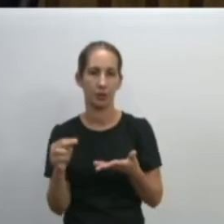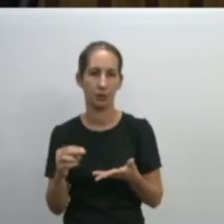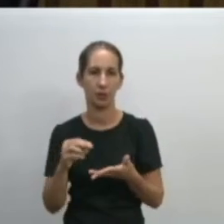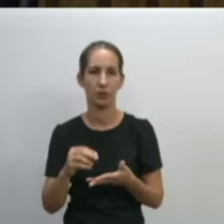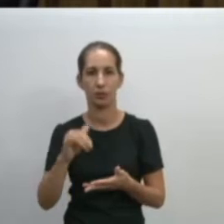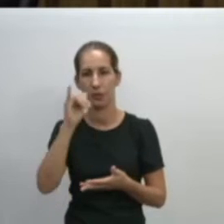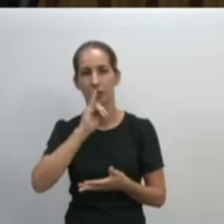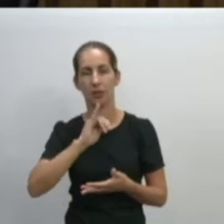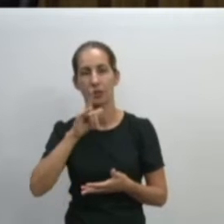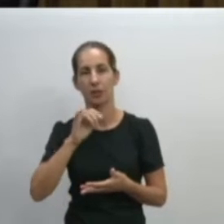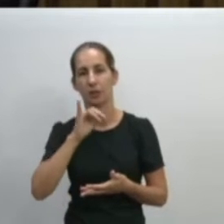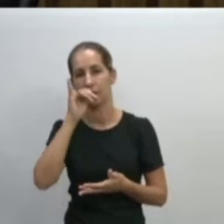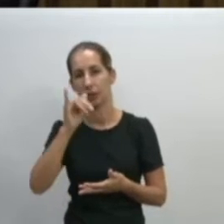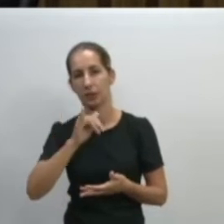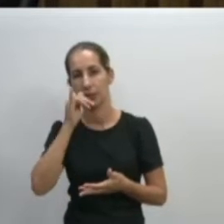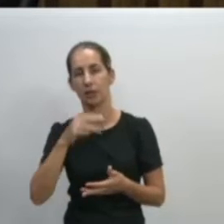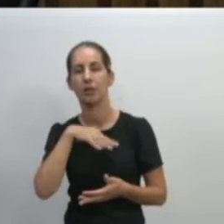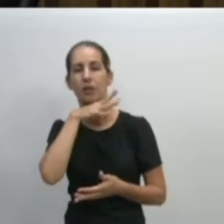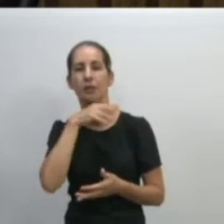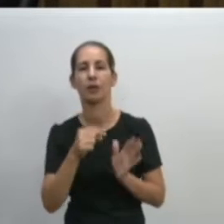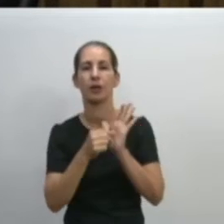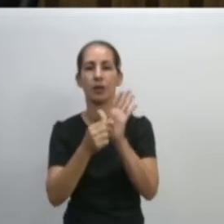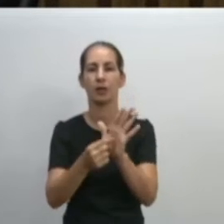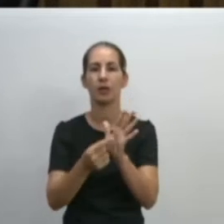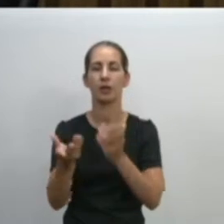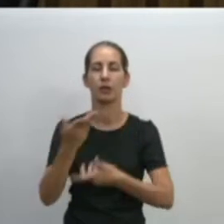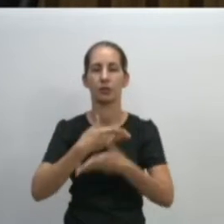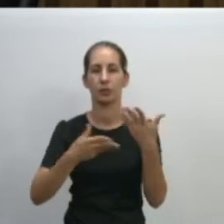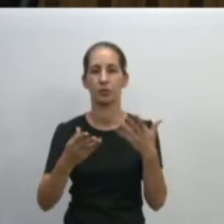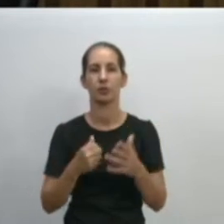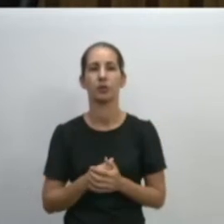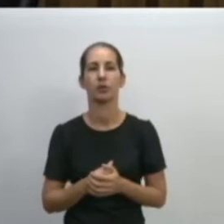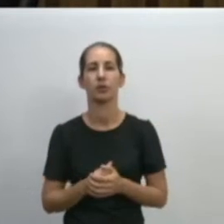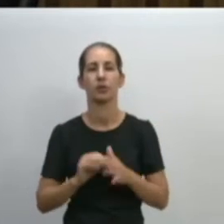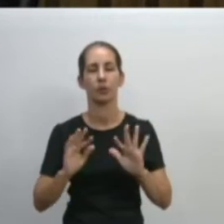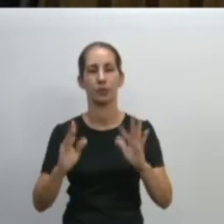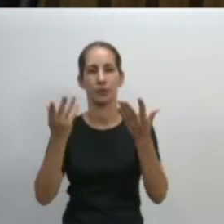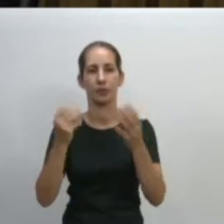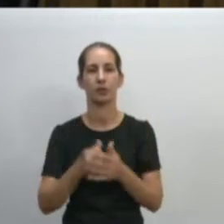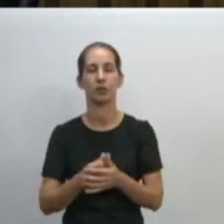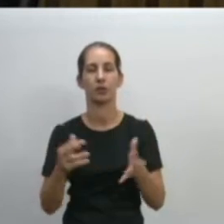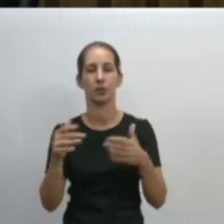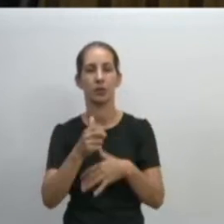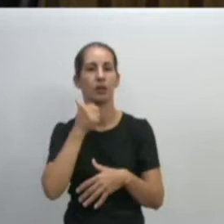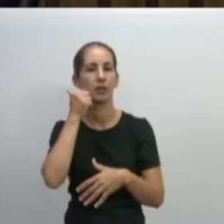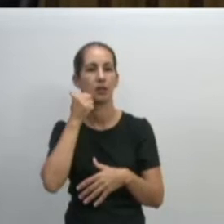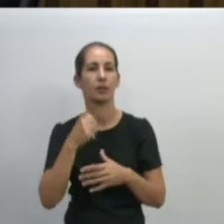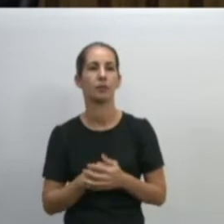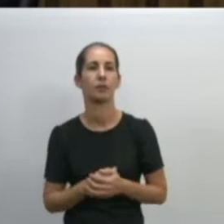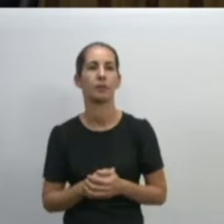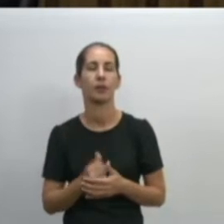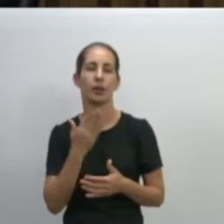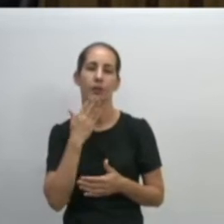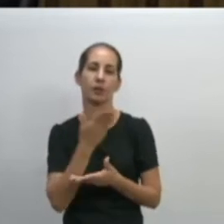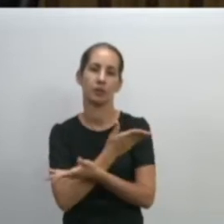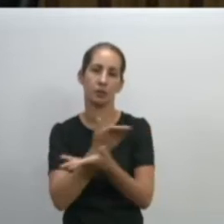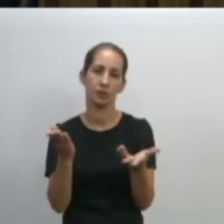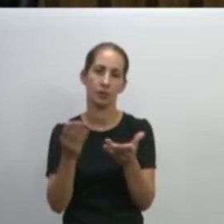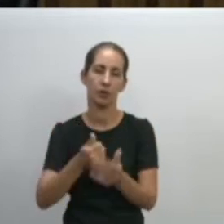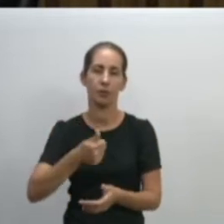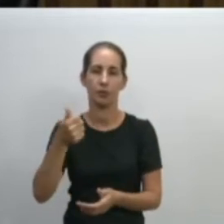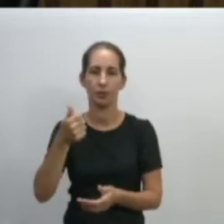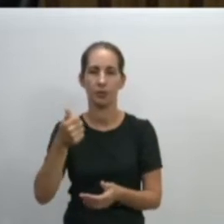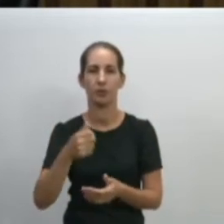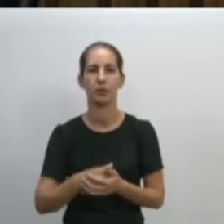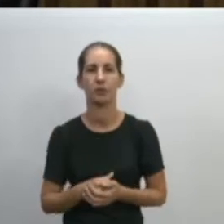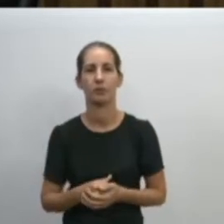dos Animais. Diante do exposto, considerando a contribuição do homenageado para a cidade natal, requeiro a Vossas Excelências a